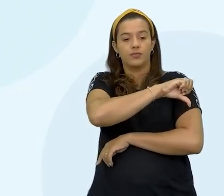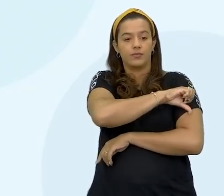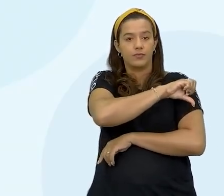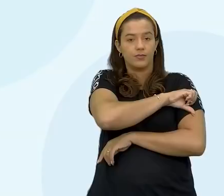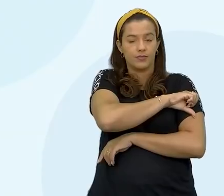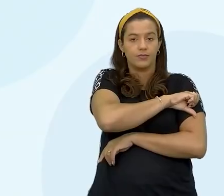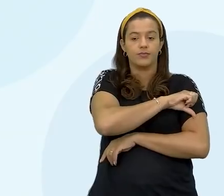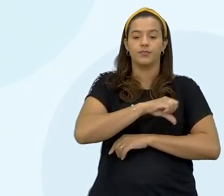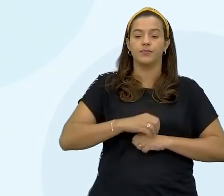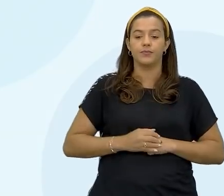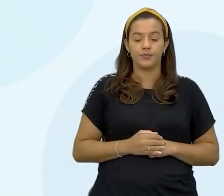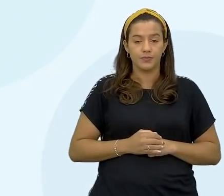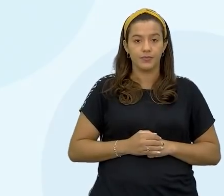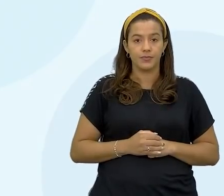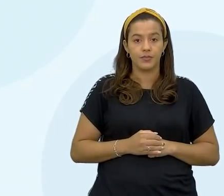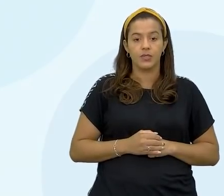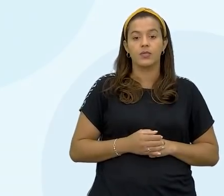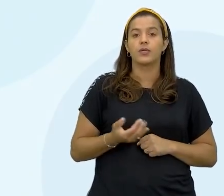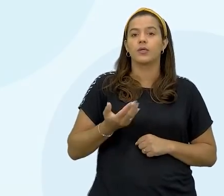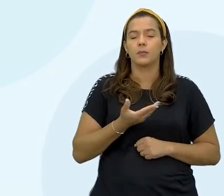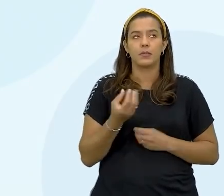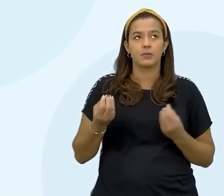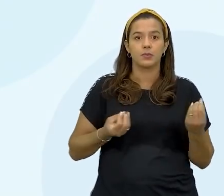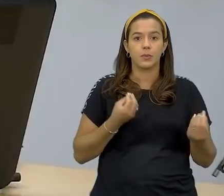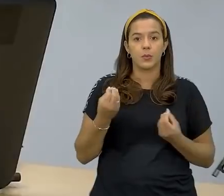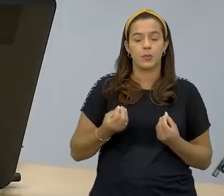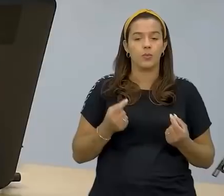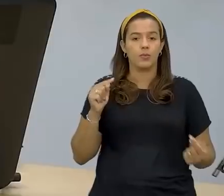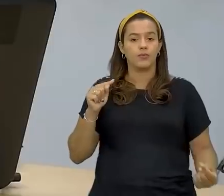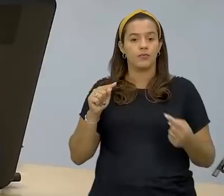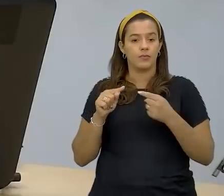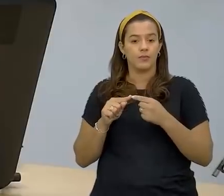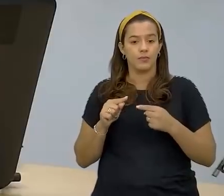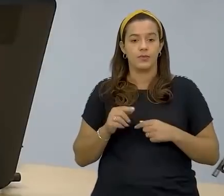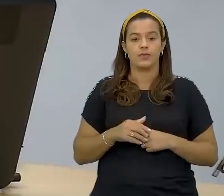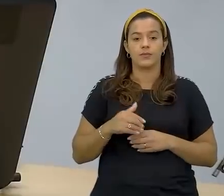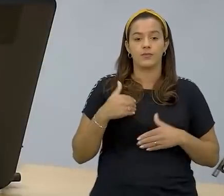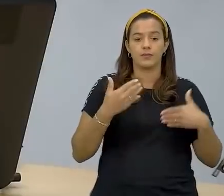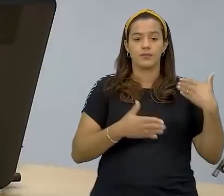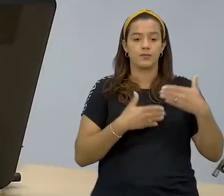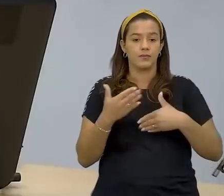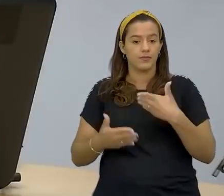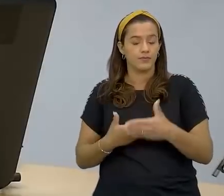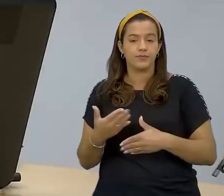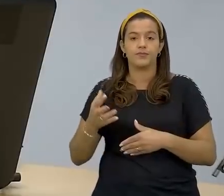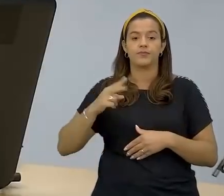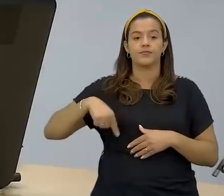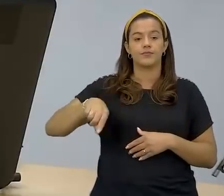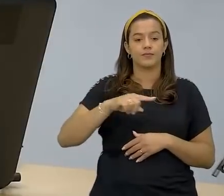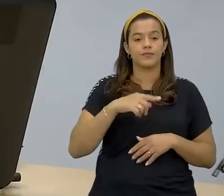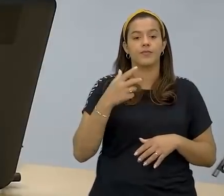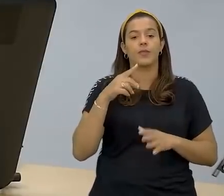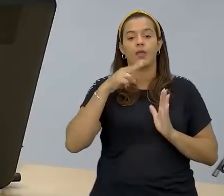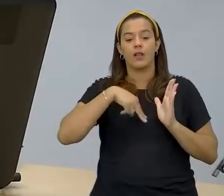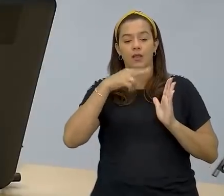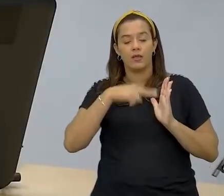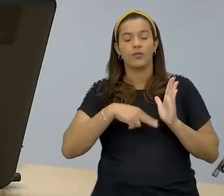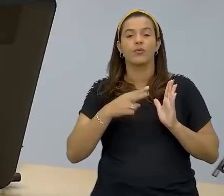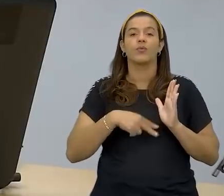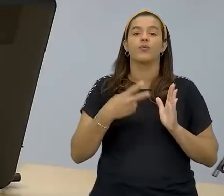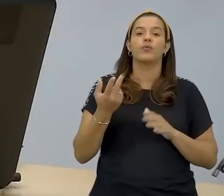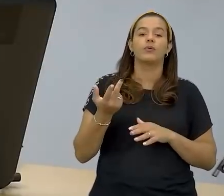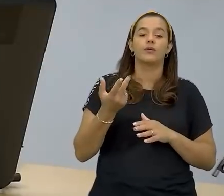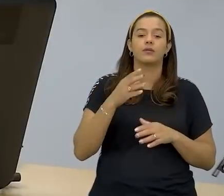ensino fundamental. Então, como a gente pode trazer aí essa, talvez, defasagem dos nossos estudantes em relação à leitura, né, em